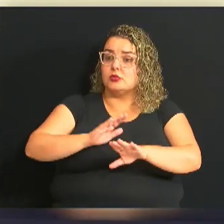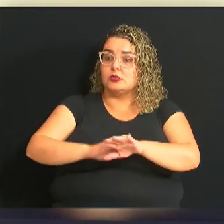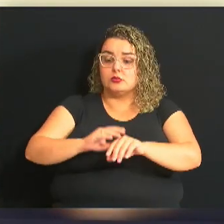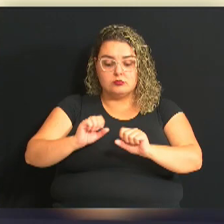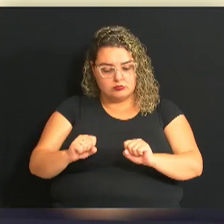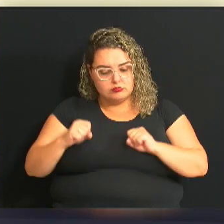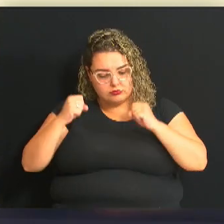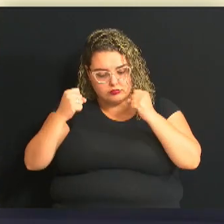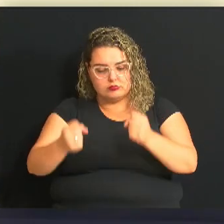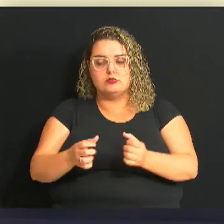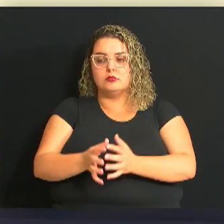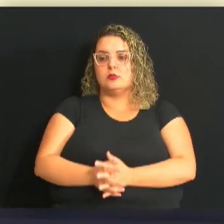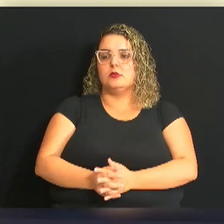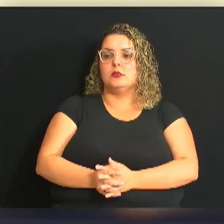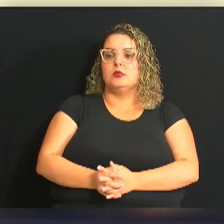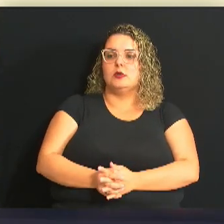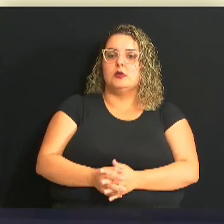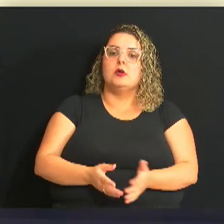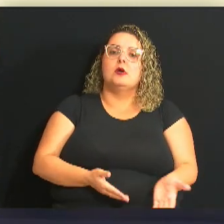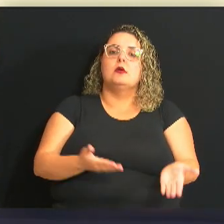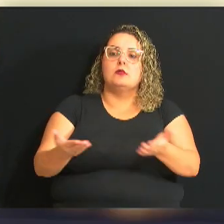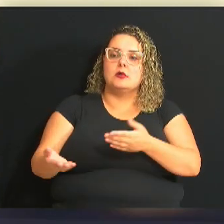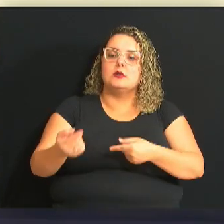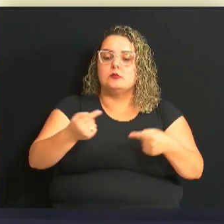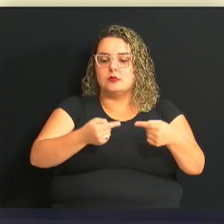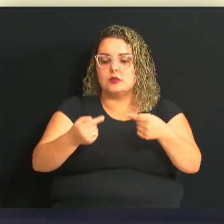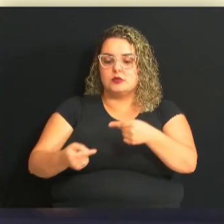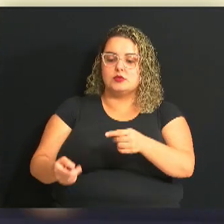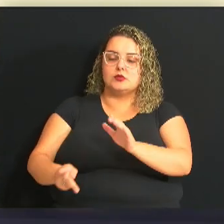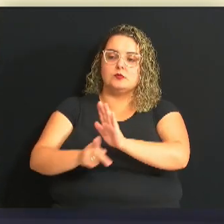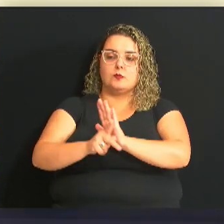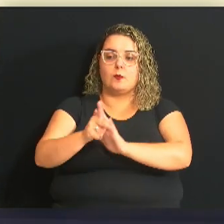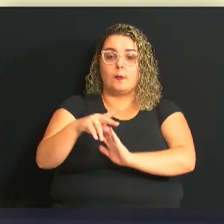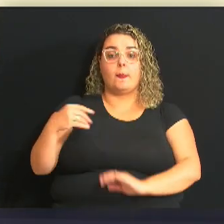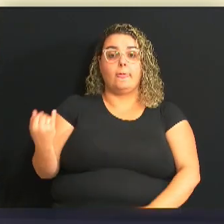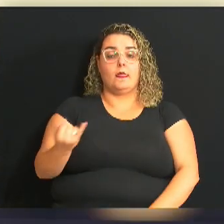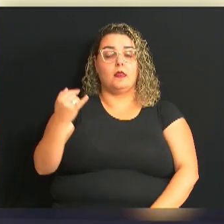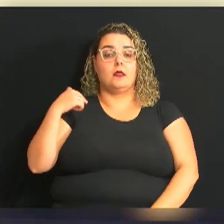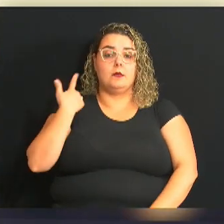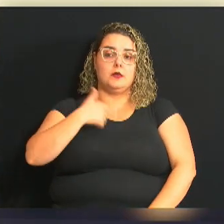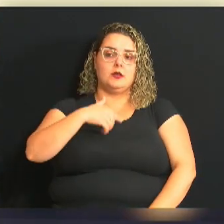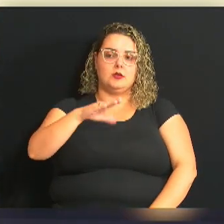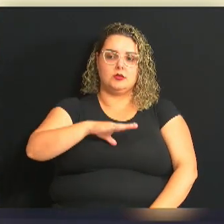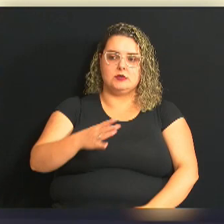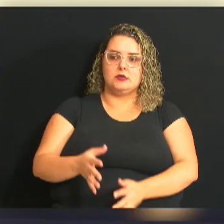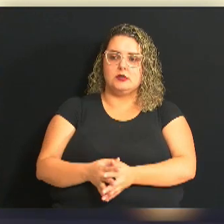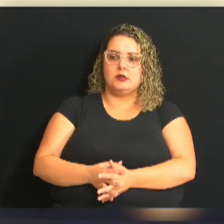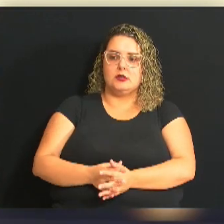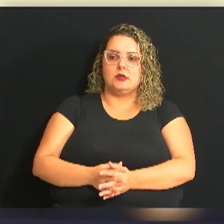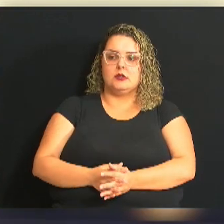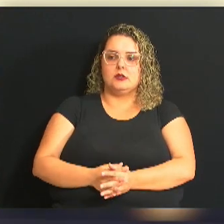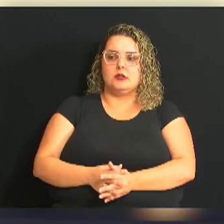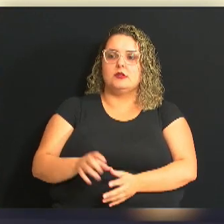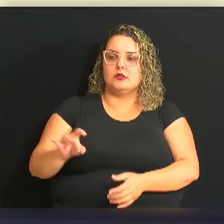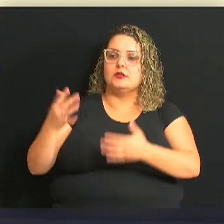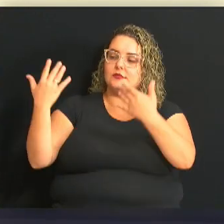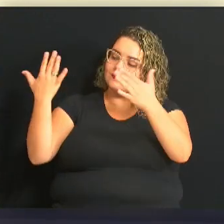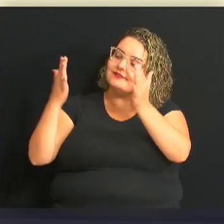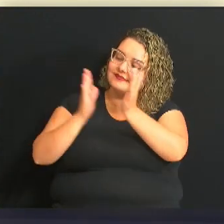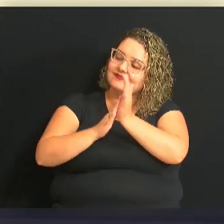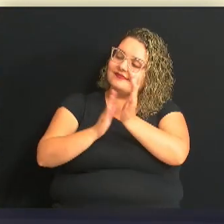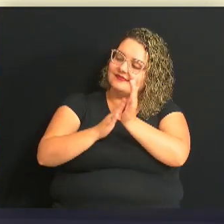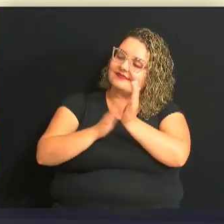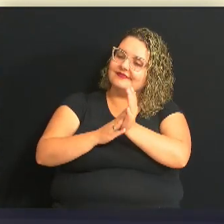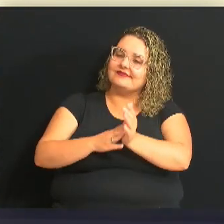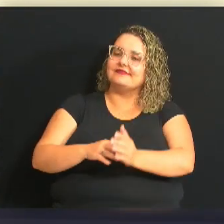ativa, apresentando, debatendo os projetos importantes para a nossa cidade. Então, eu só tenho a parabenizar, né, que